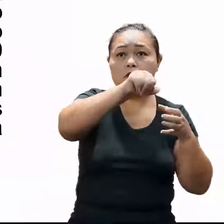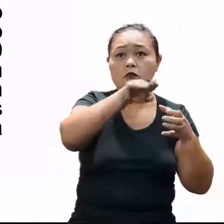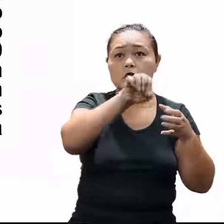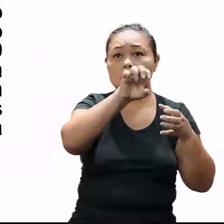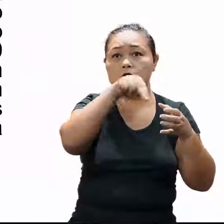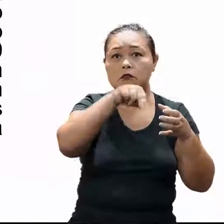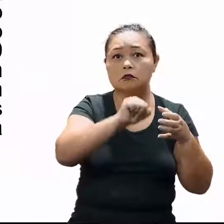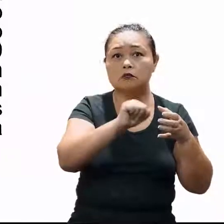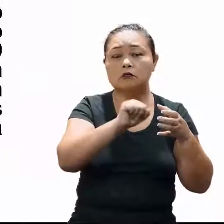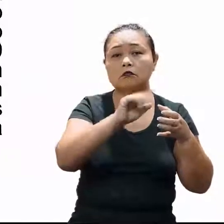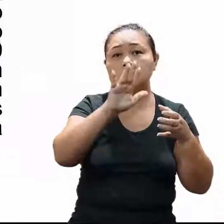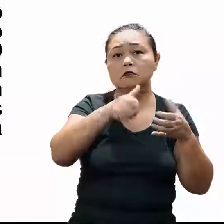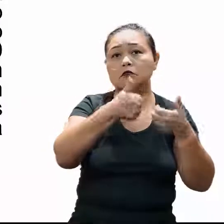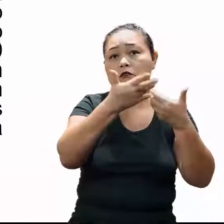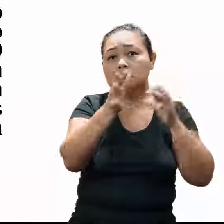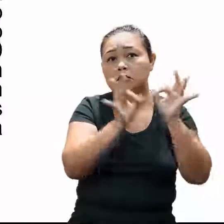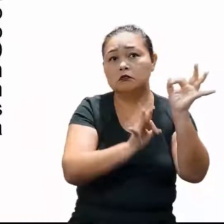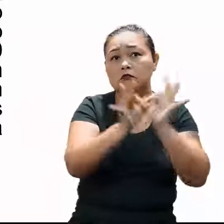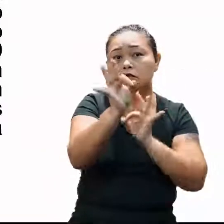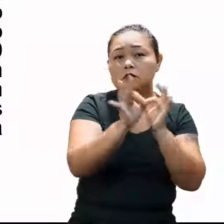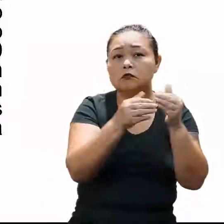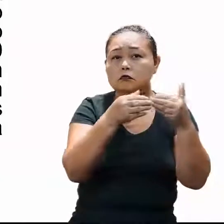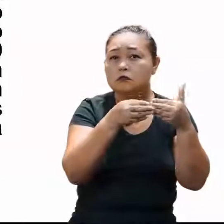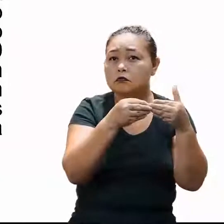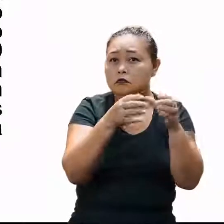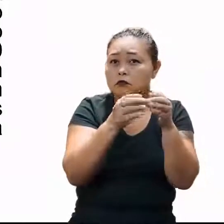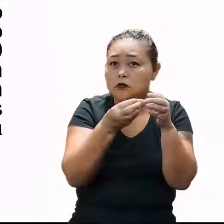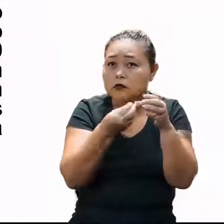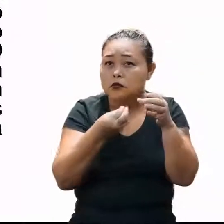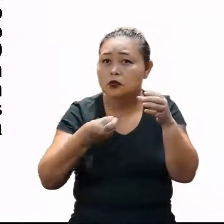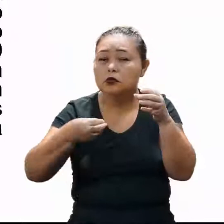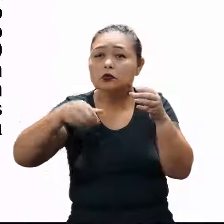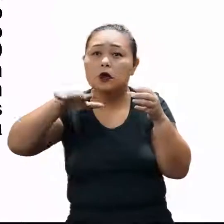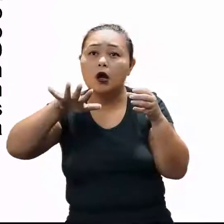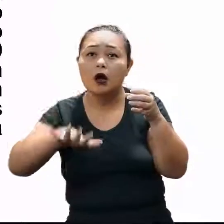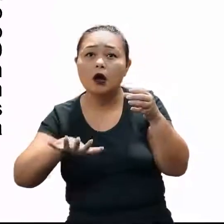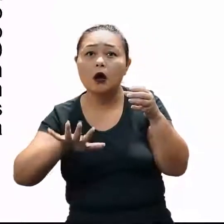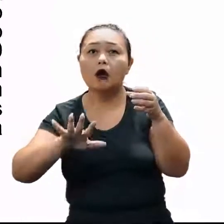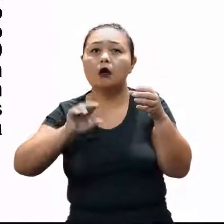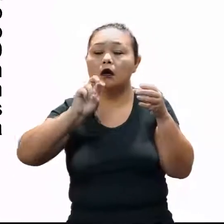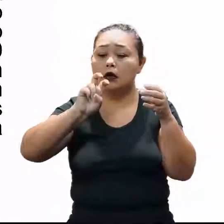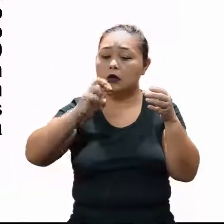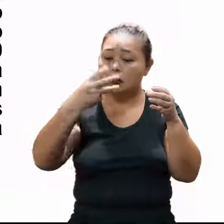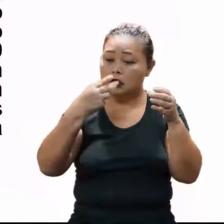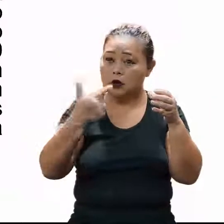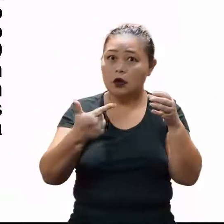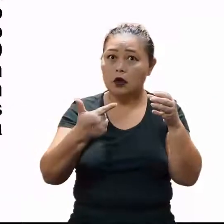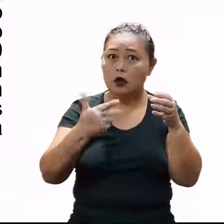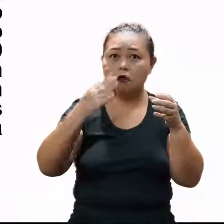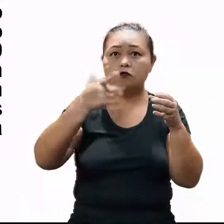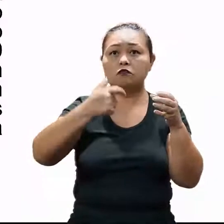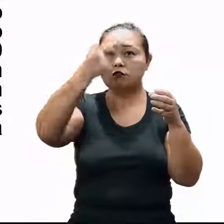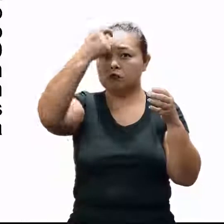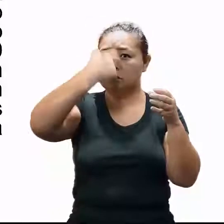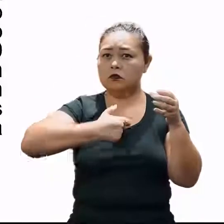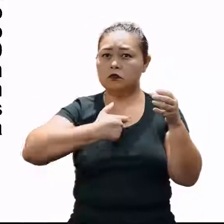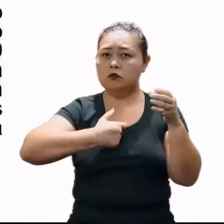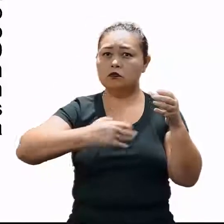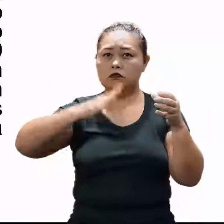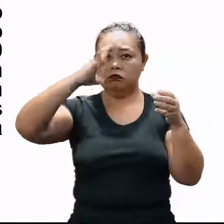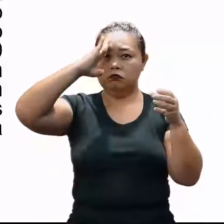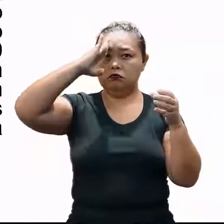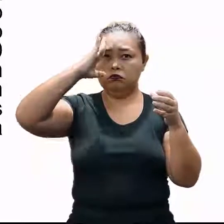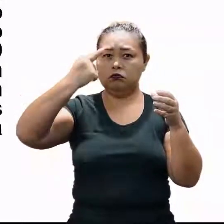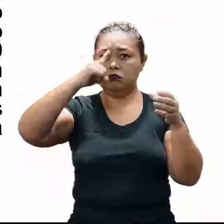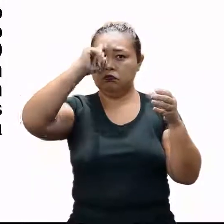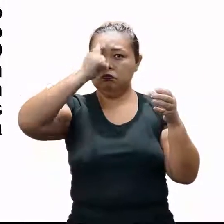Juruena, quando seriam formado um destacamento permanente com 532 homens comandados pelo